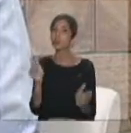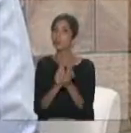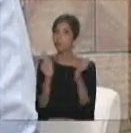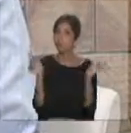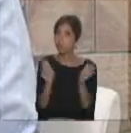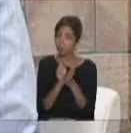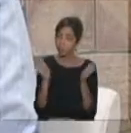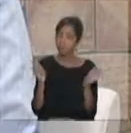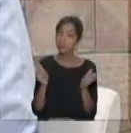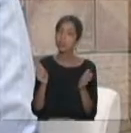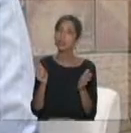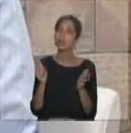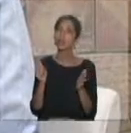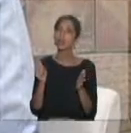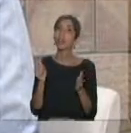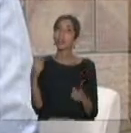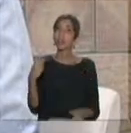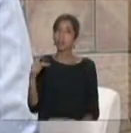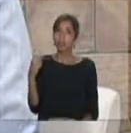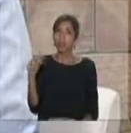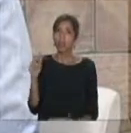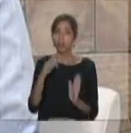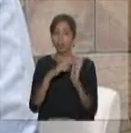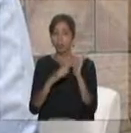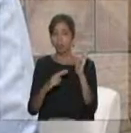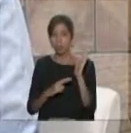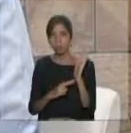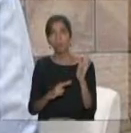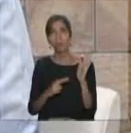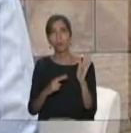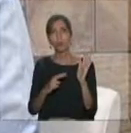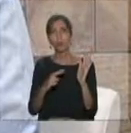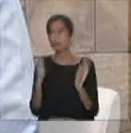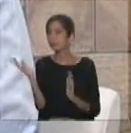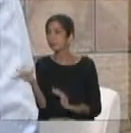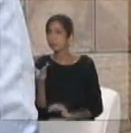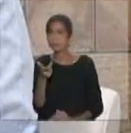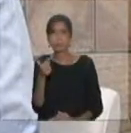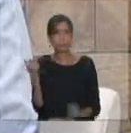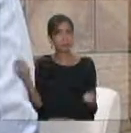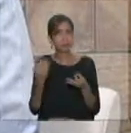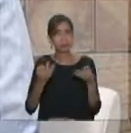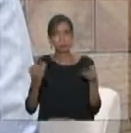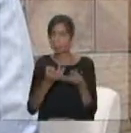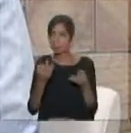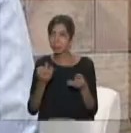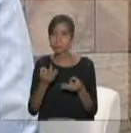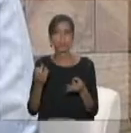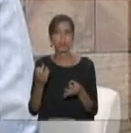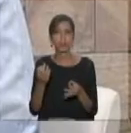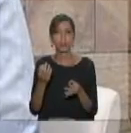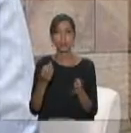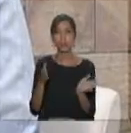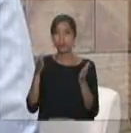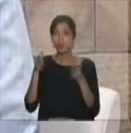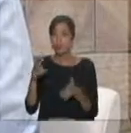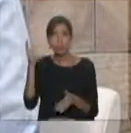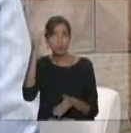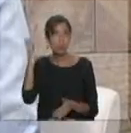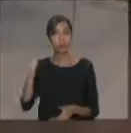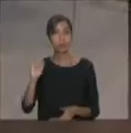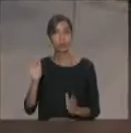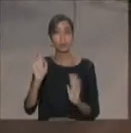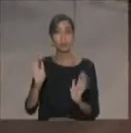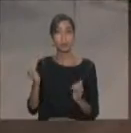hora, daquela redação. Foi uma redação fantástica da última. Nem chegamos a São Paulo, mas já vou